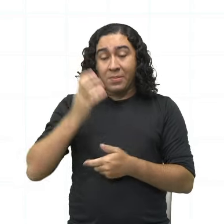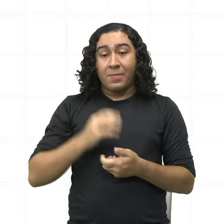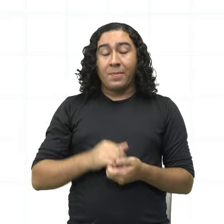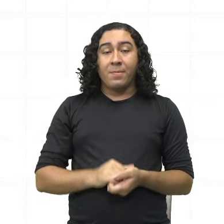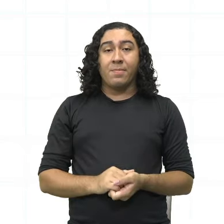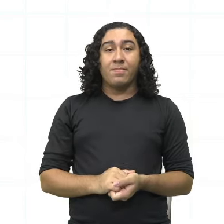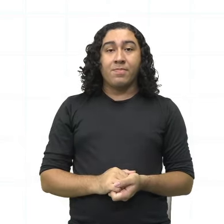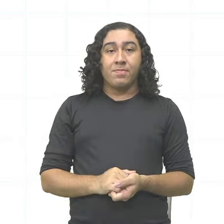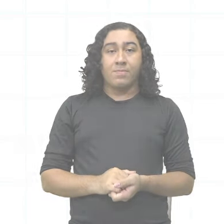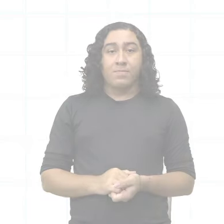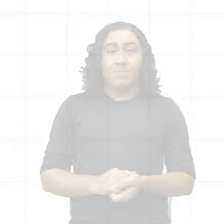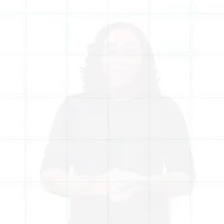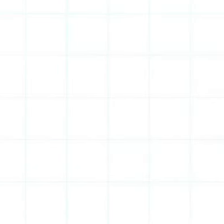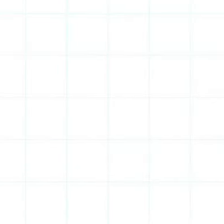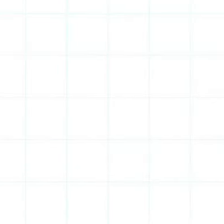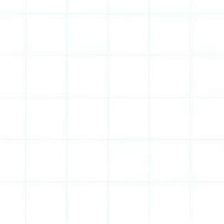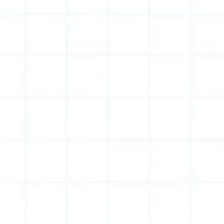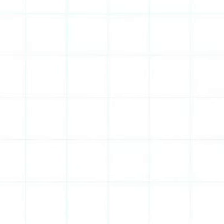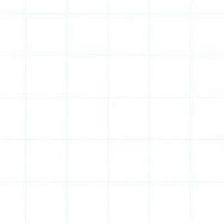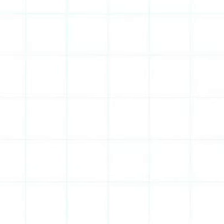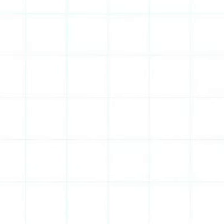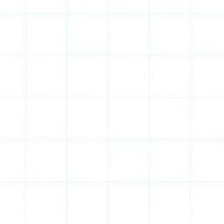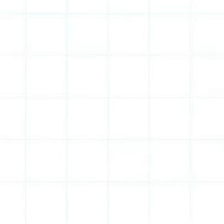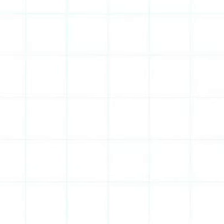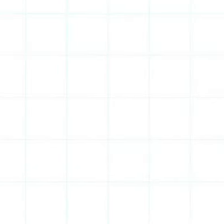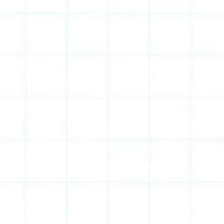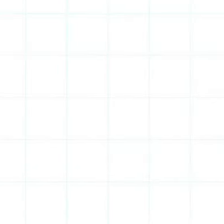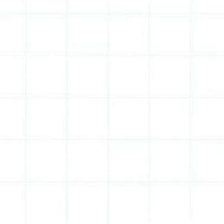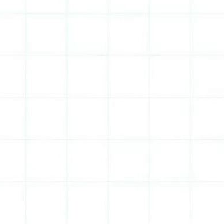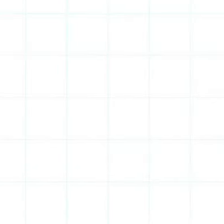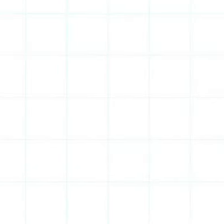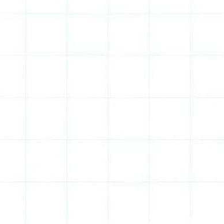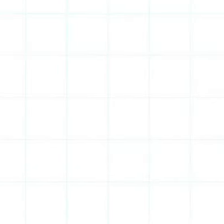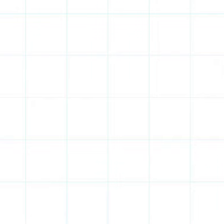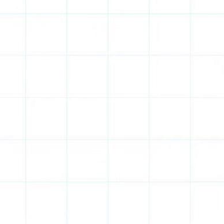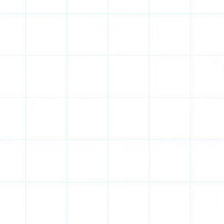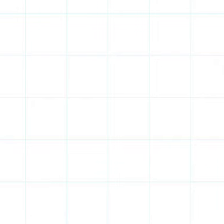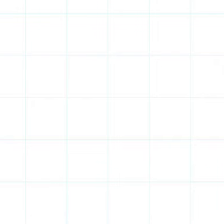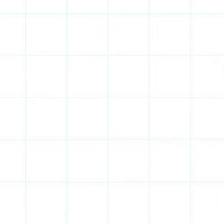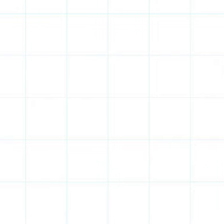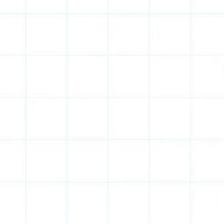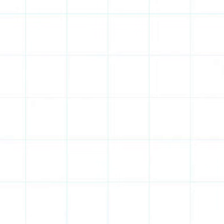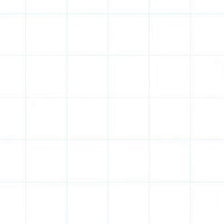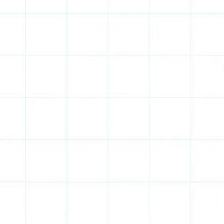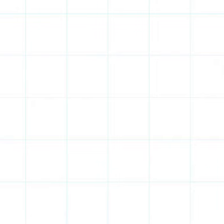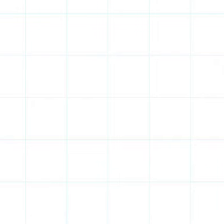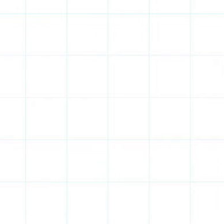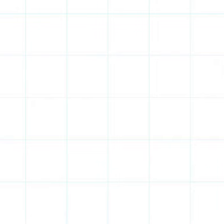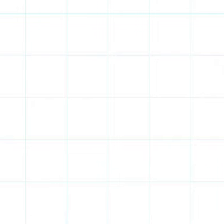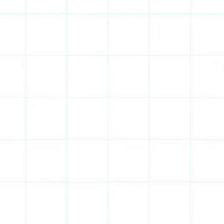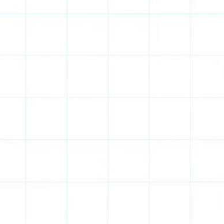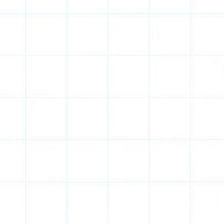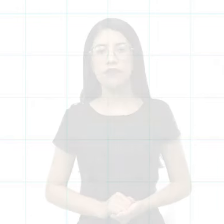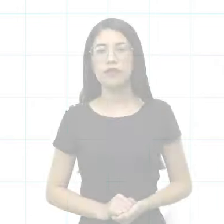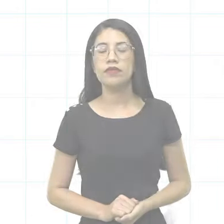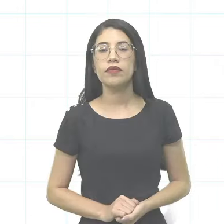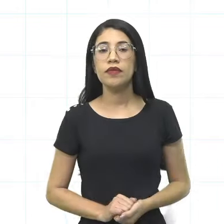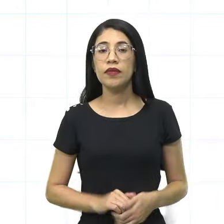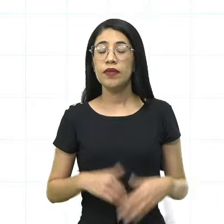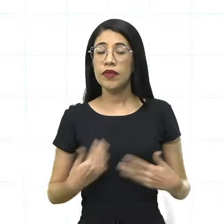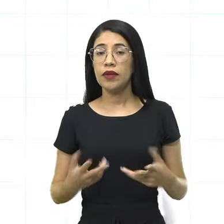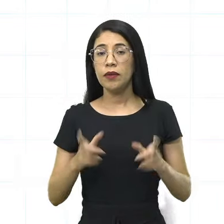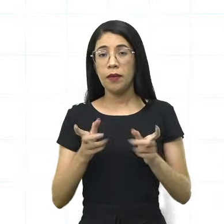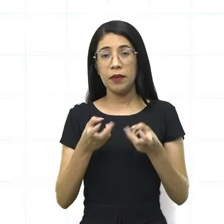algo atual, né, que é o preço do combustível. Então vejam que o nosso personagem, ele que está com a camisa mais